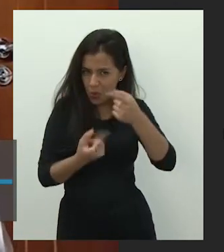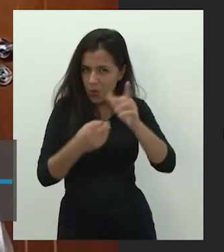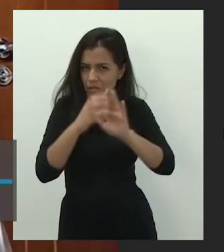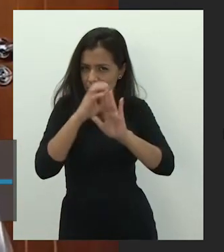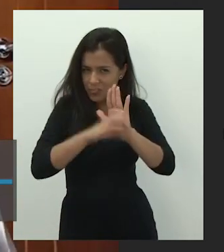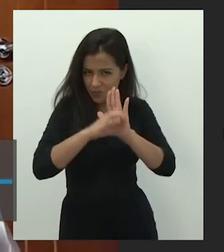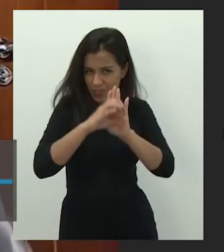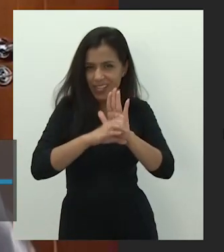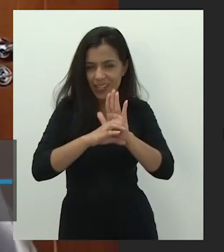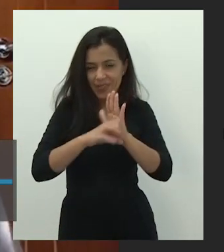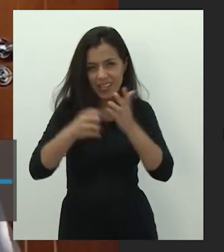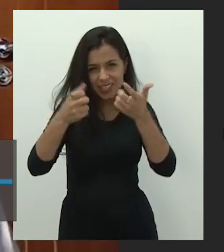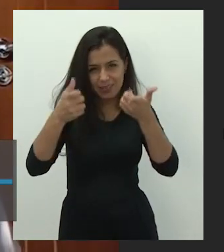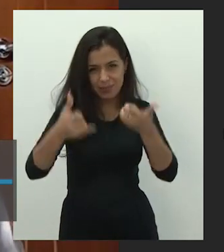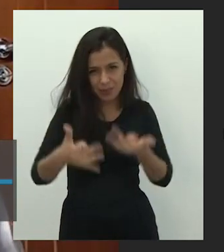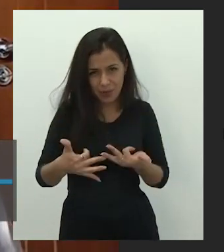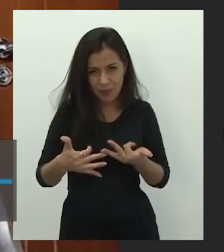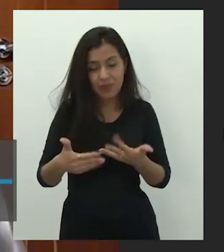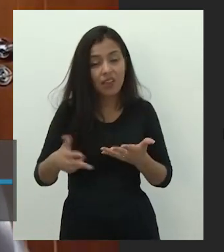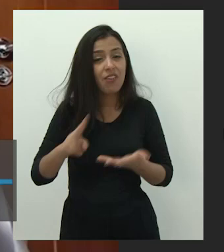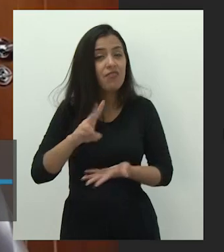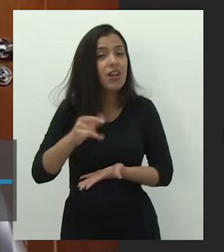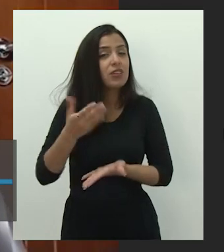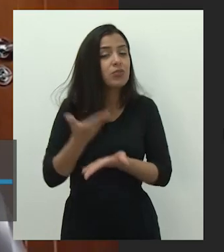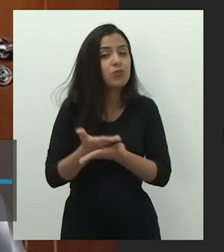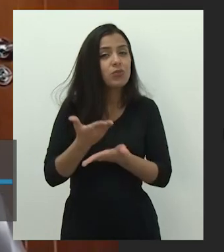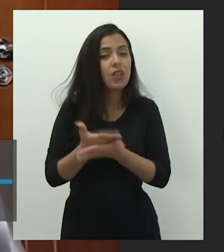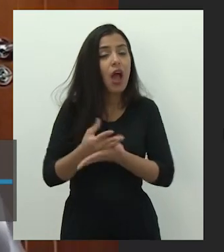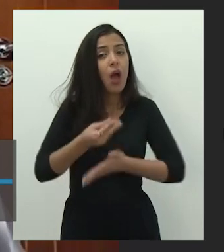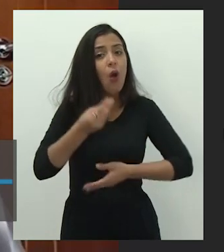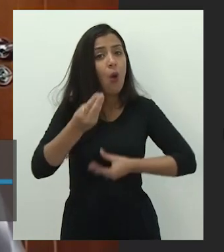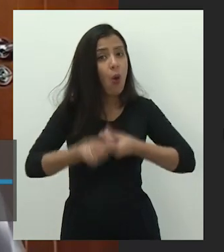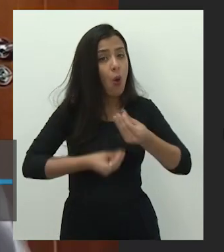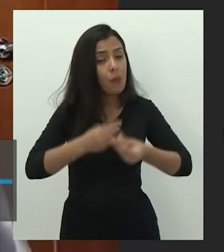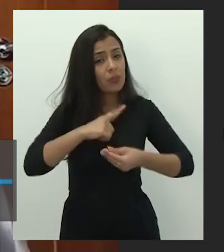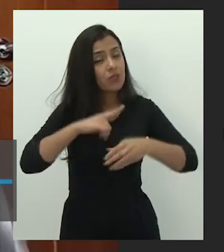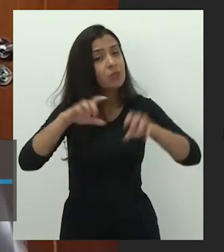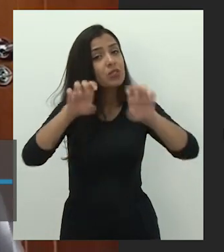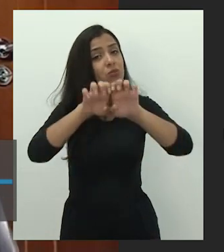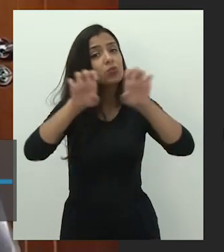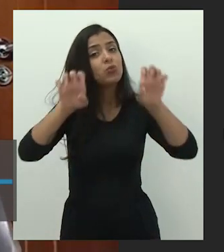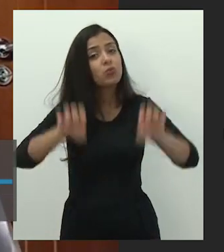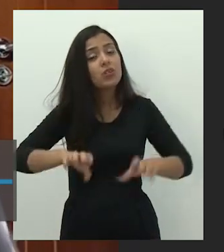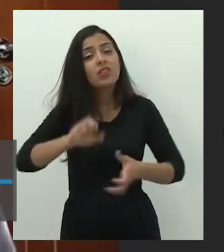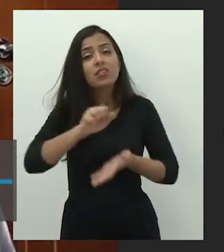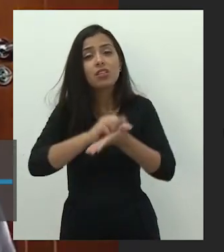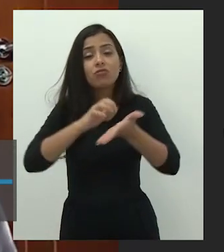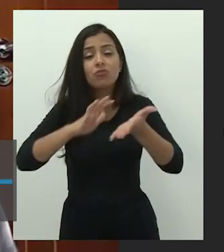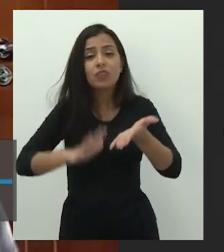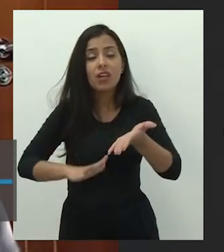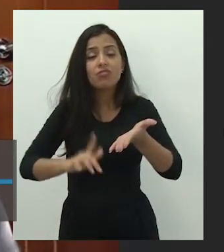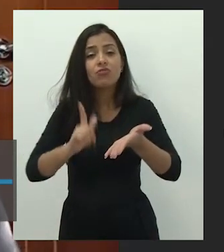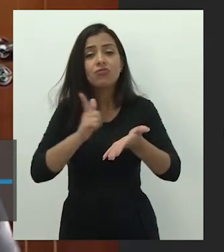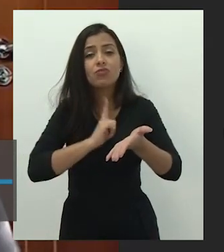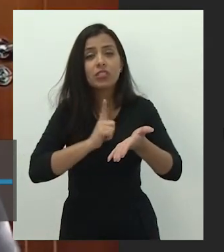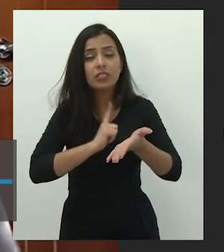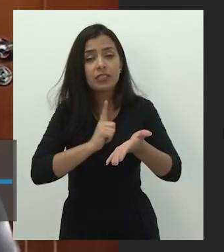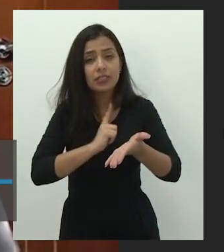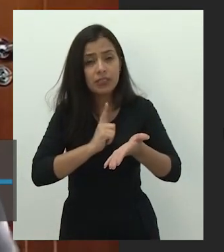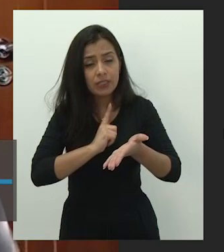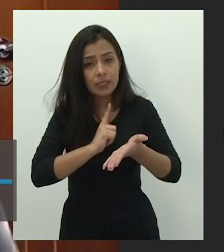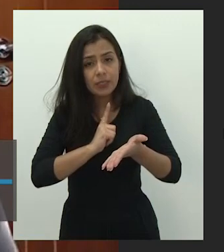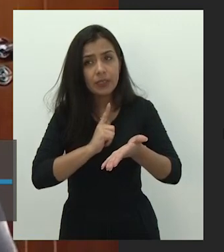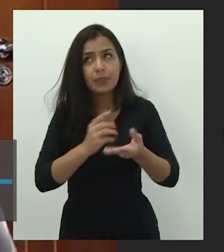pensamento algébrico. Vamos estudar como ele se estrutura nas atividades desenvolvidas